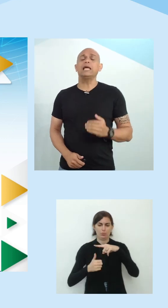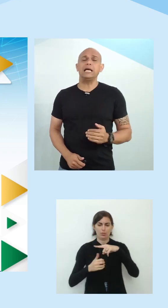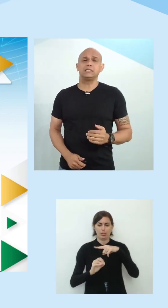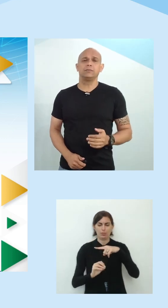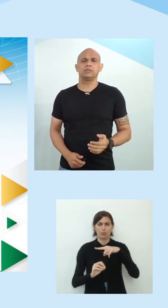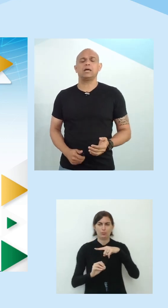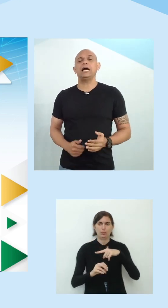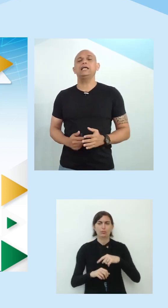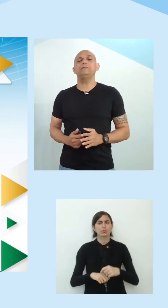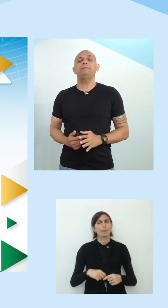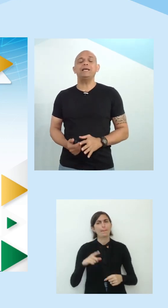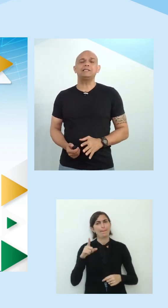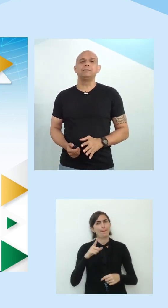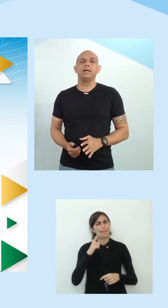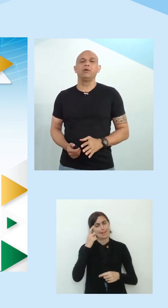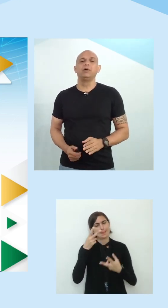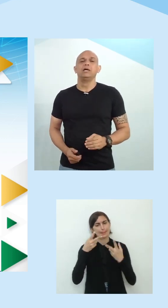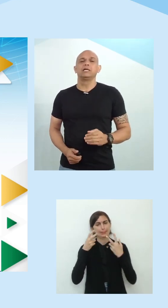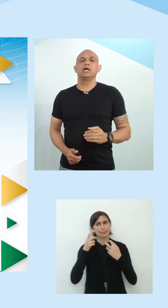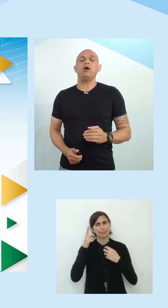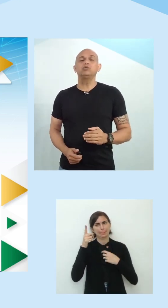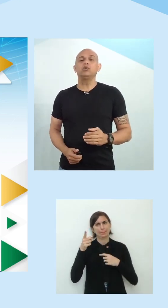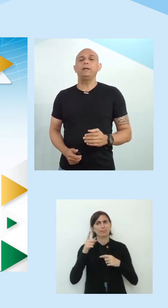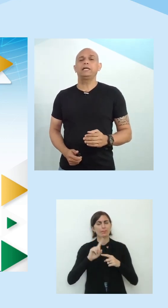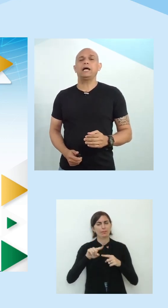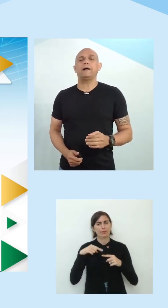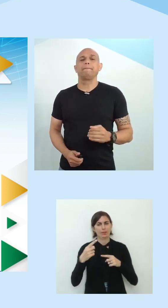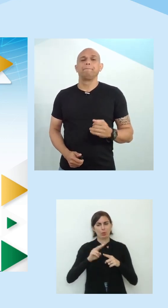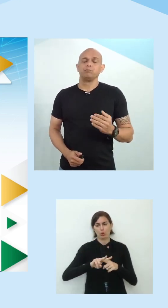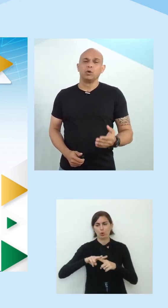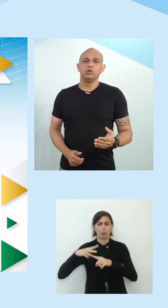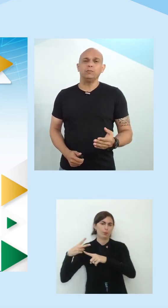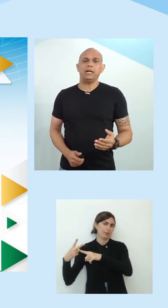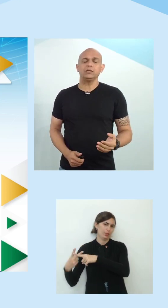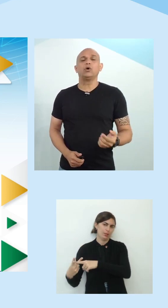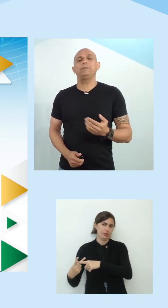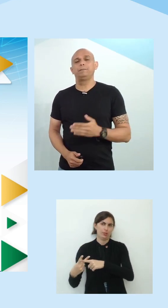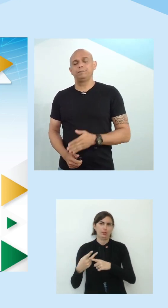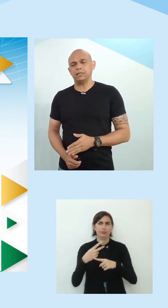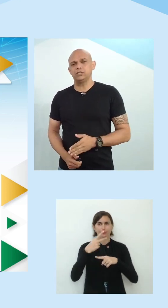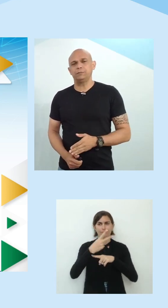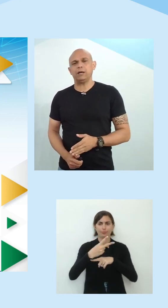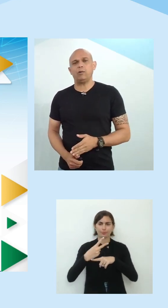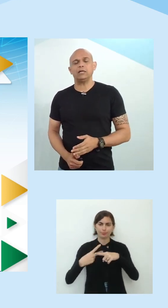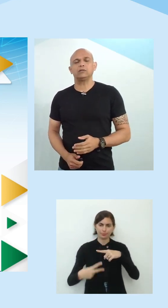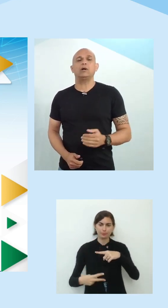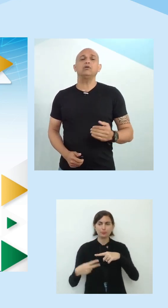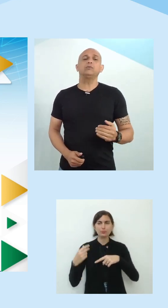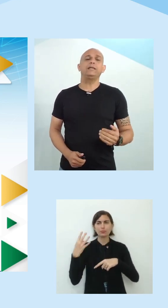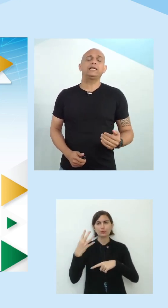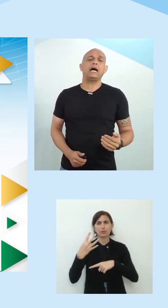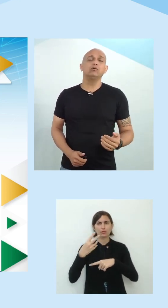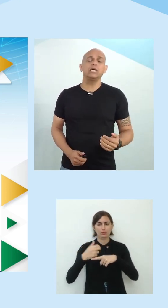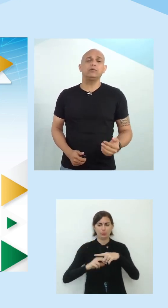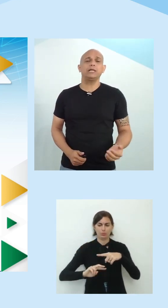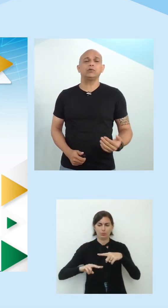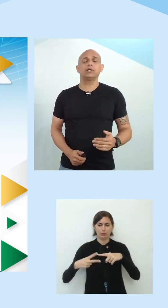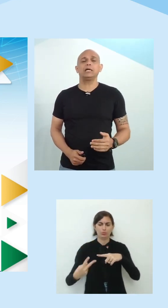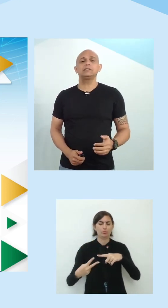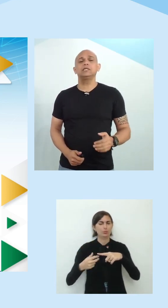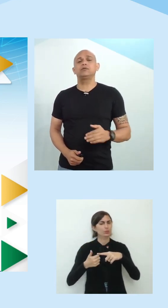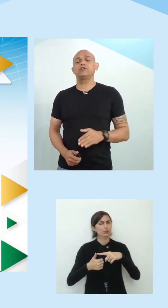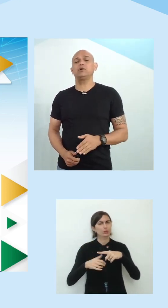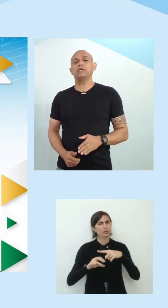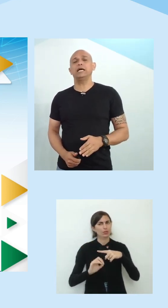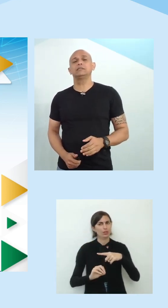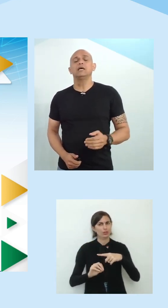4 décimos. Aí ele percebeu que ao duplicar o numerador, partir para 4. Ao duplicar o denominador, que